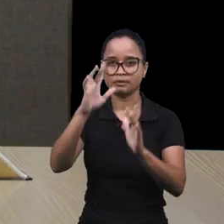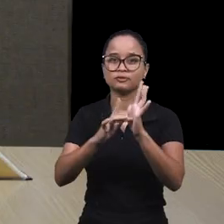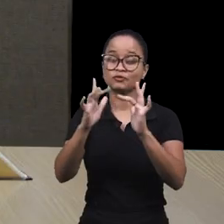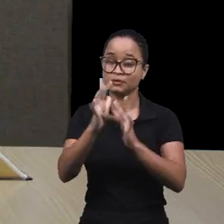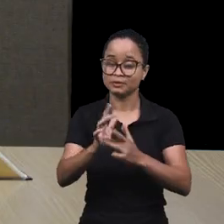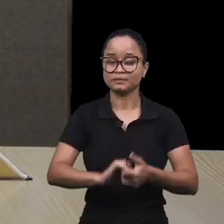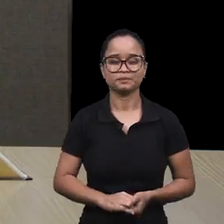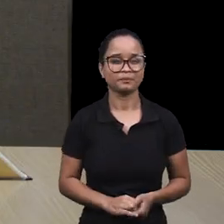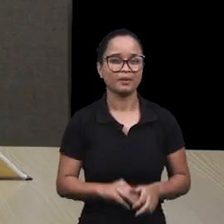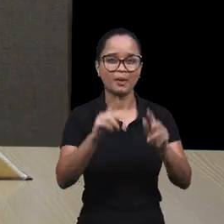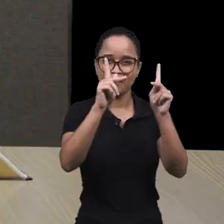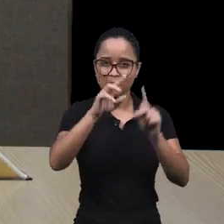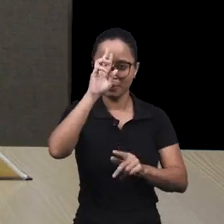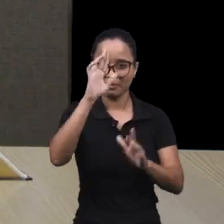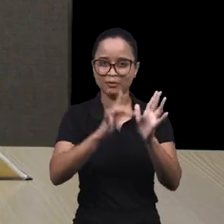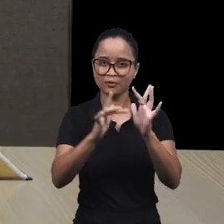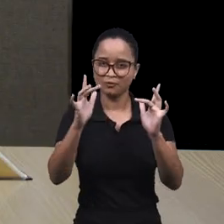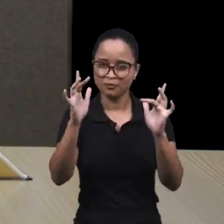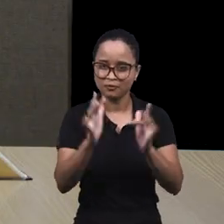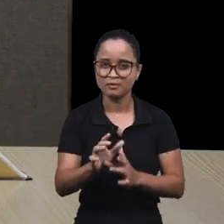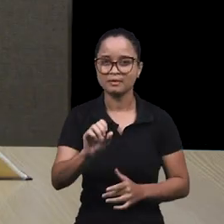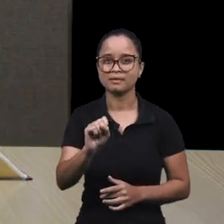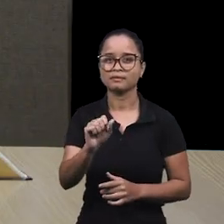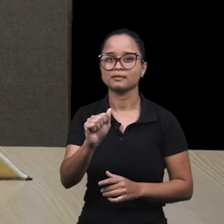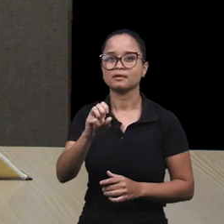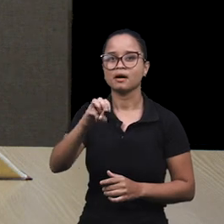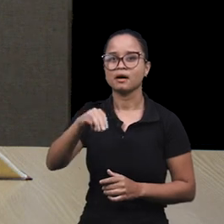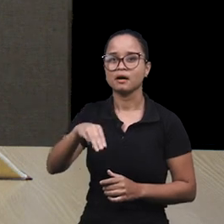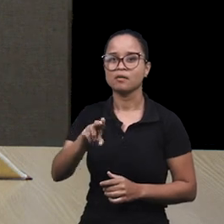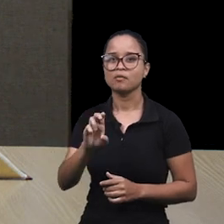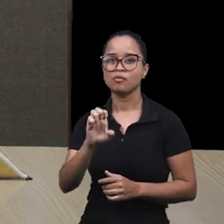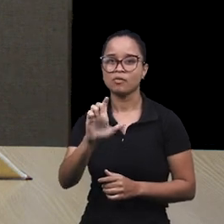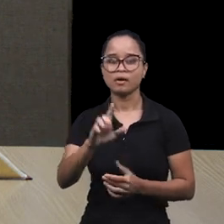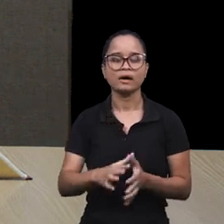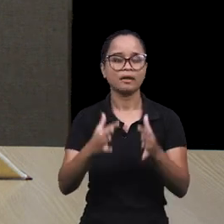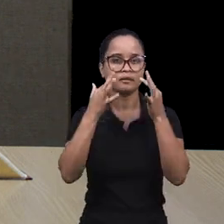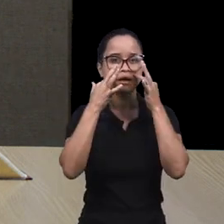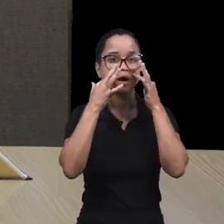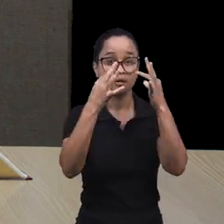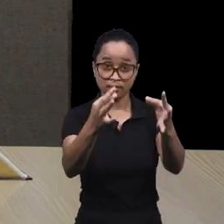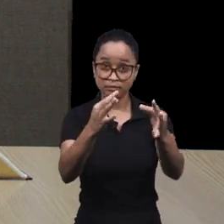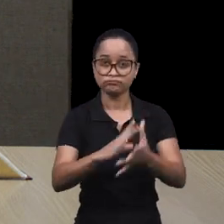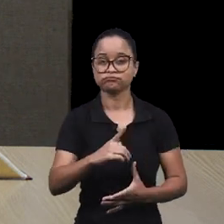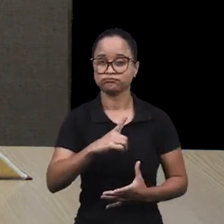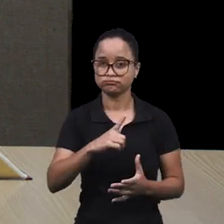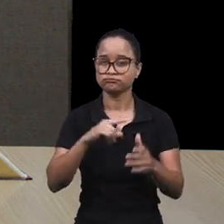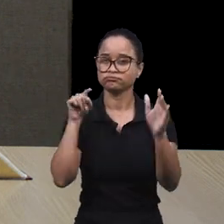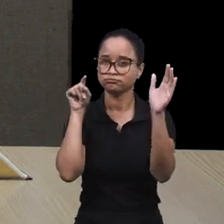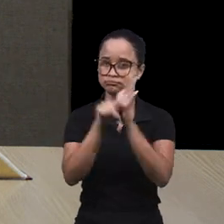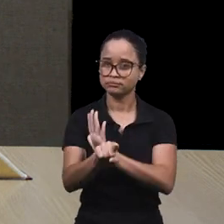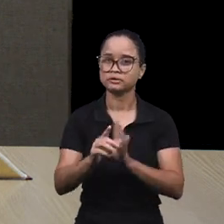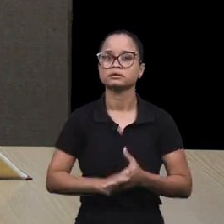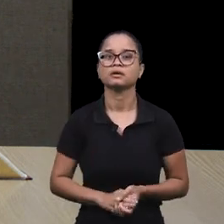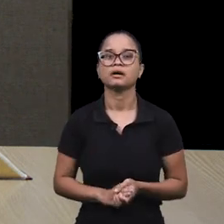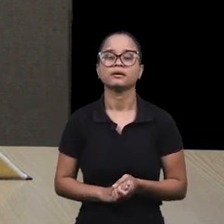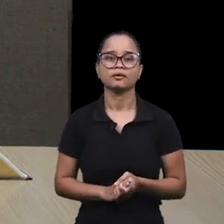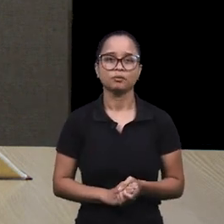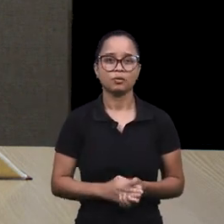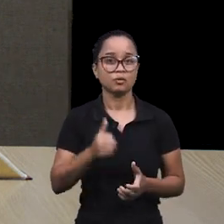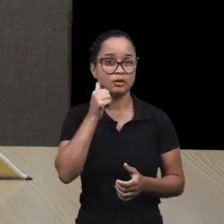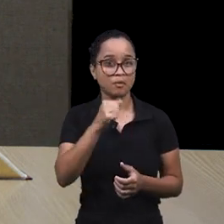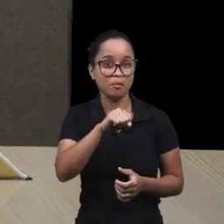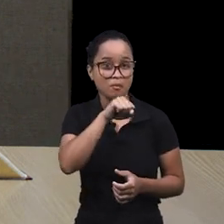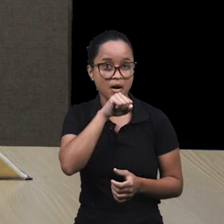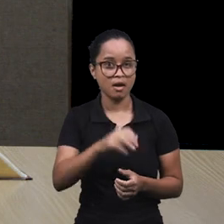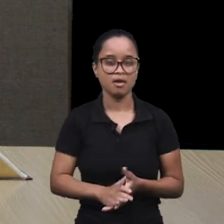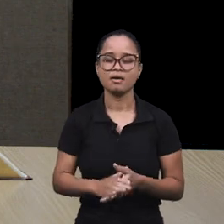A paz do Senhor Jesus, Samuel. Muito bem respondida. Você prestou muito bem atenção na pergunta feita pela sua